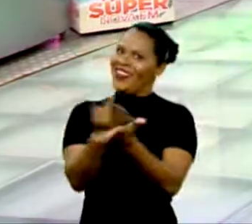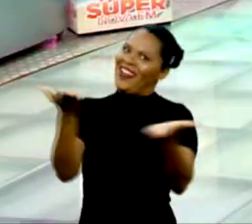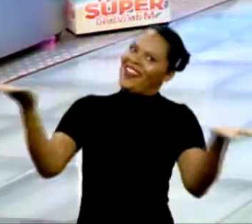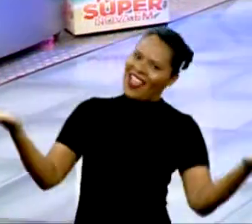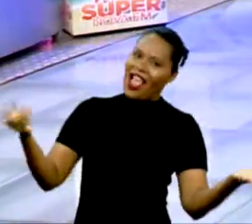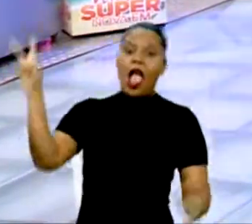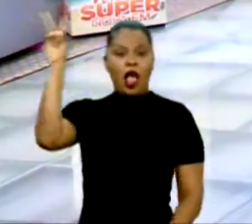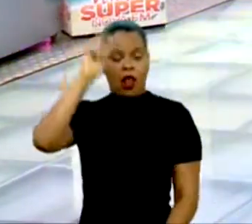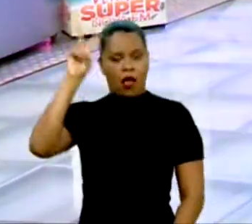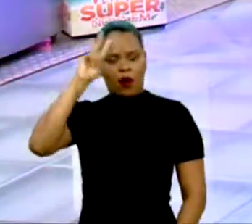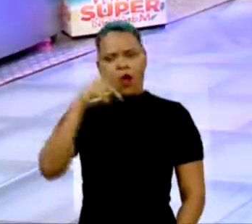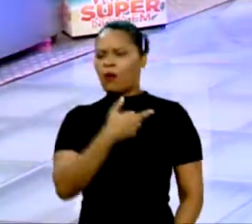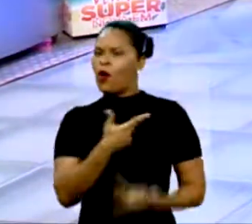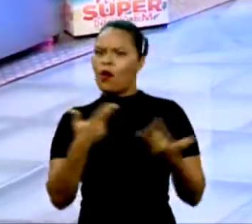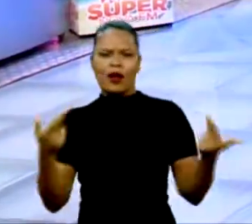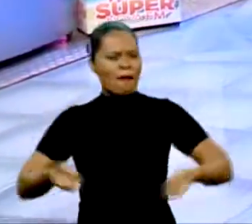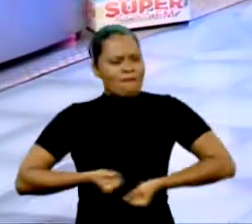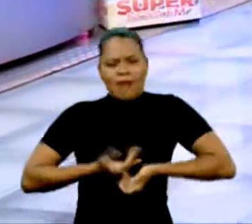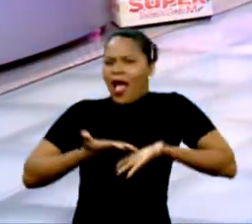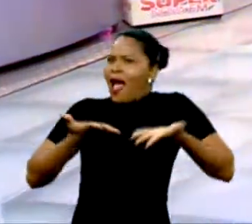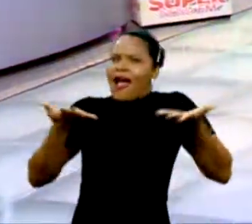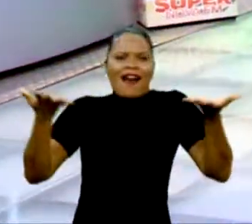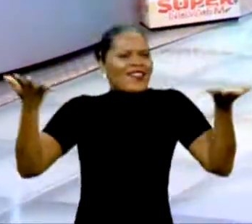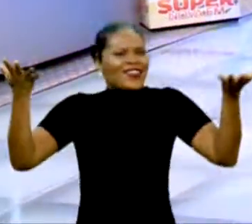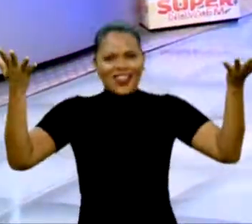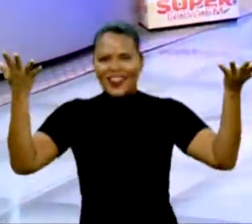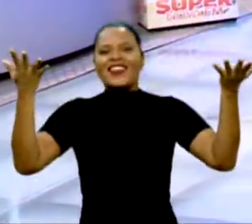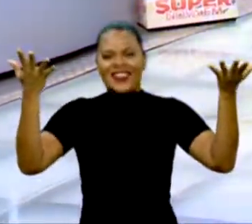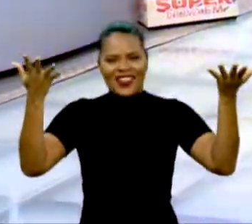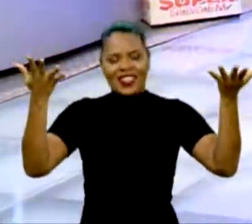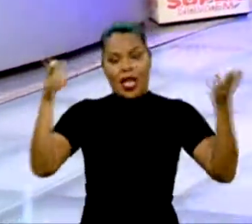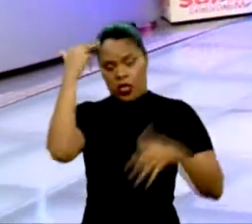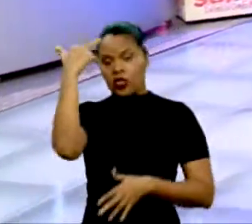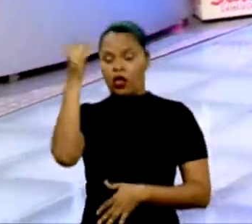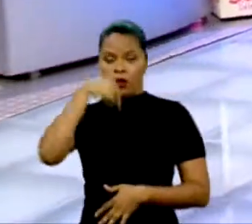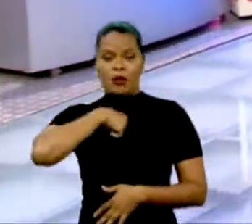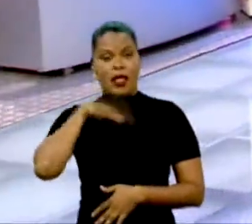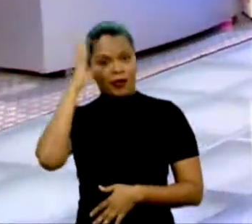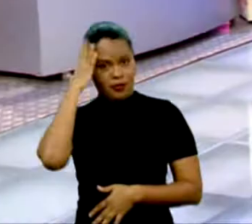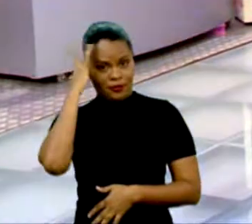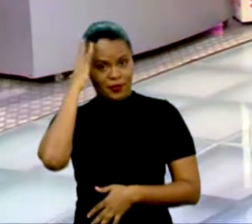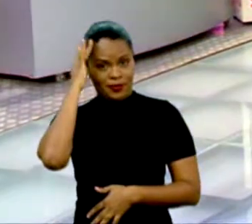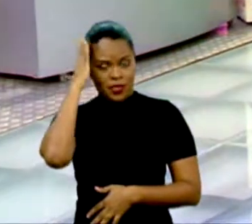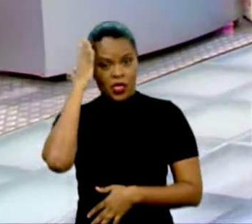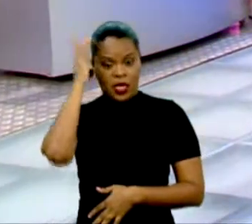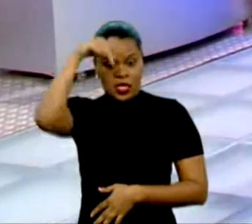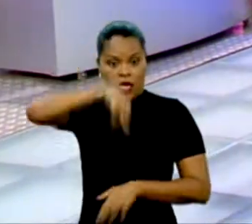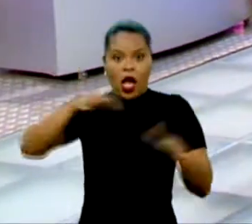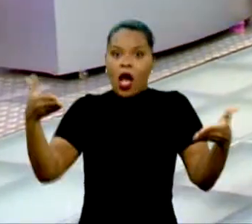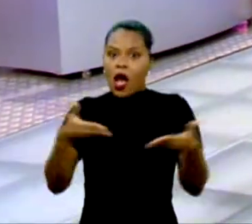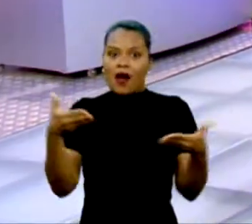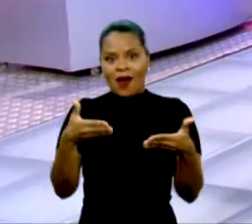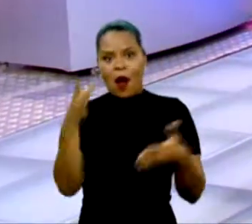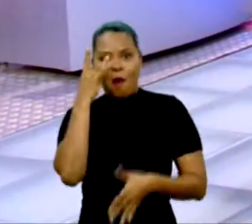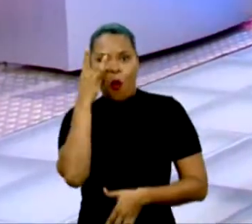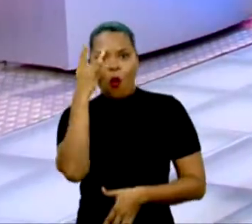Vamos relembrar alguma coisa maravilhosa hoje. Seu Chibé, que escolhe pra mim, né, Chibé? E está no ar algo mais